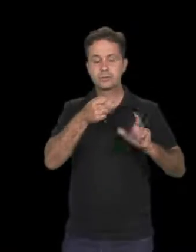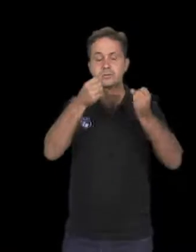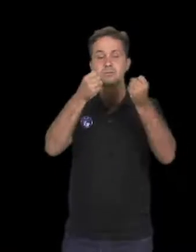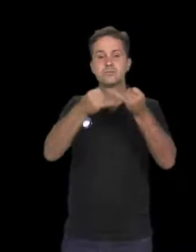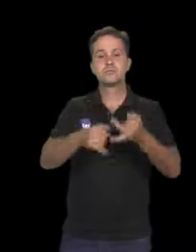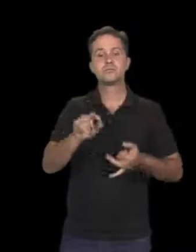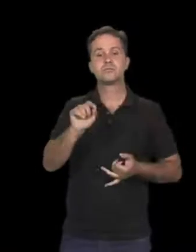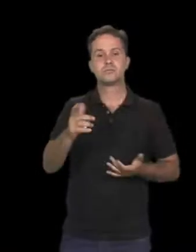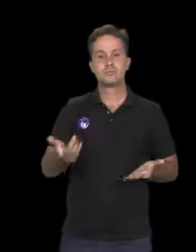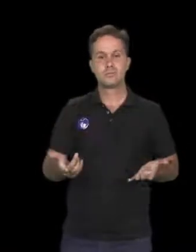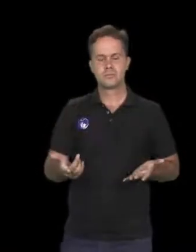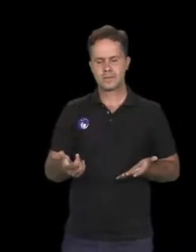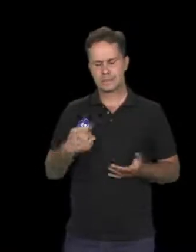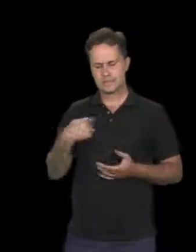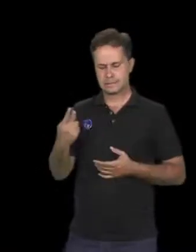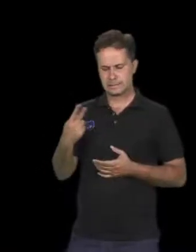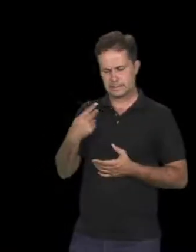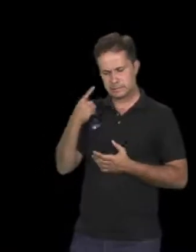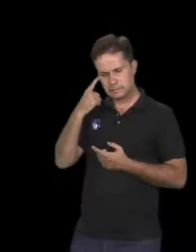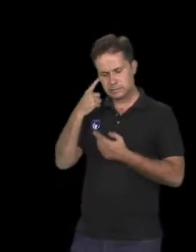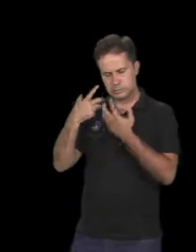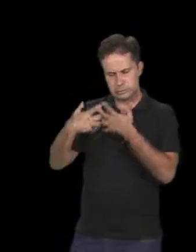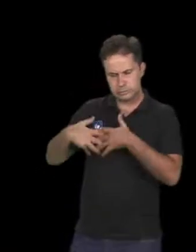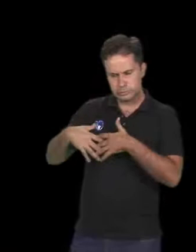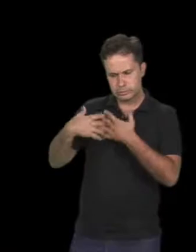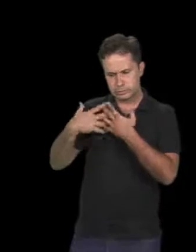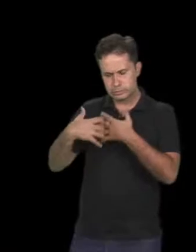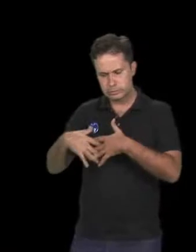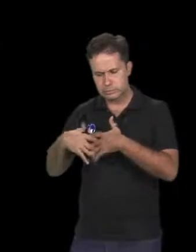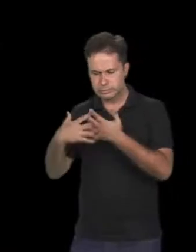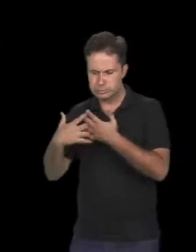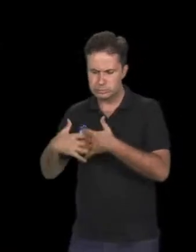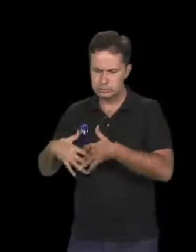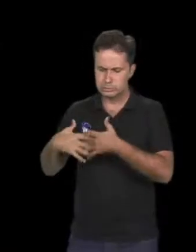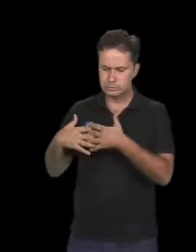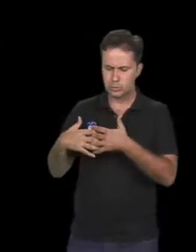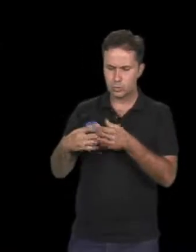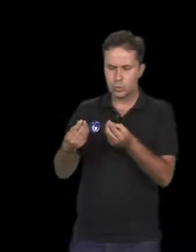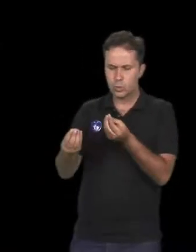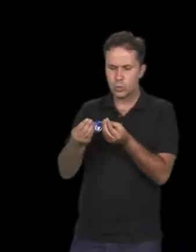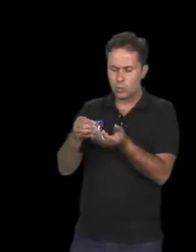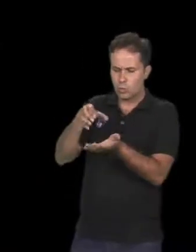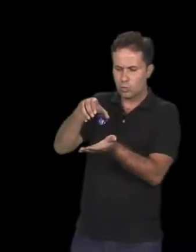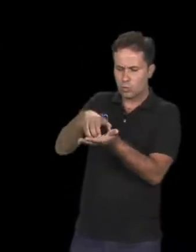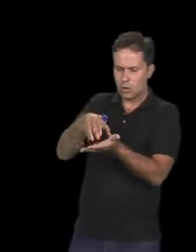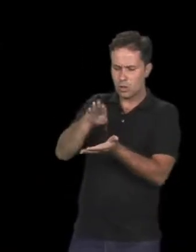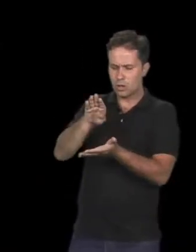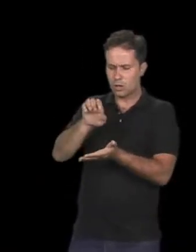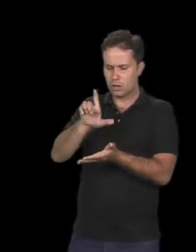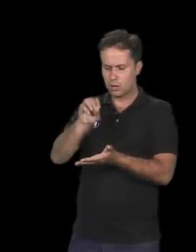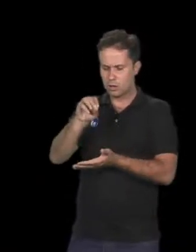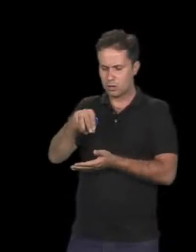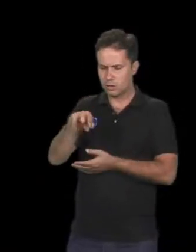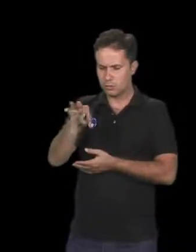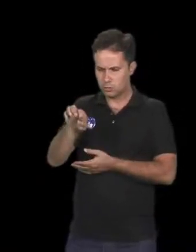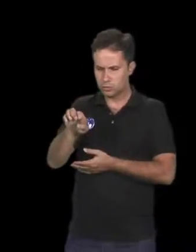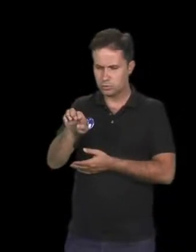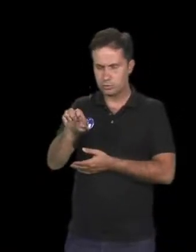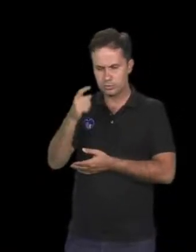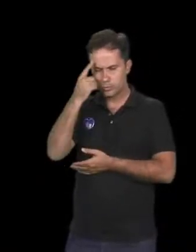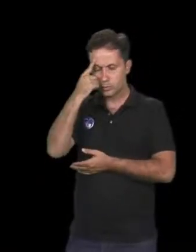falar de Belo Monte contando a trajetória de um personagem, o cacique Raoni. Então, essa é uma estratégia relativamente